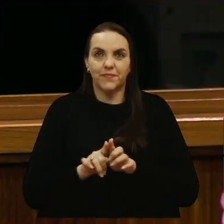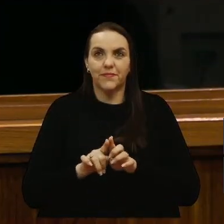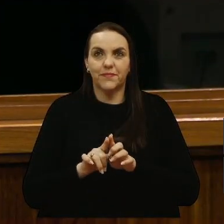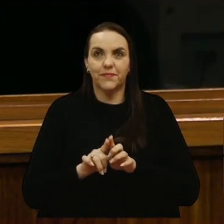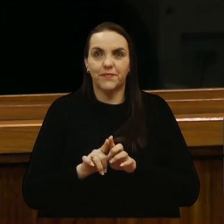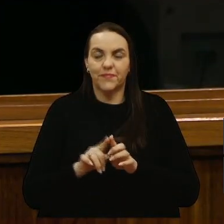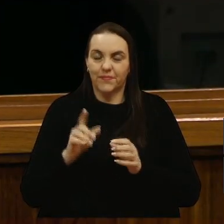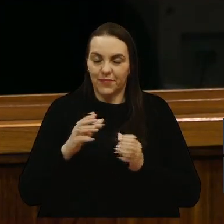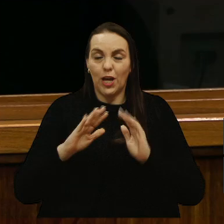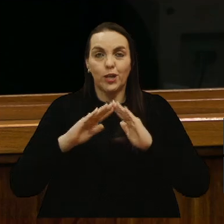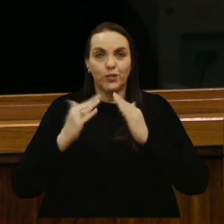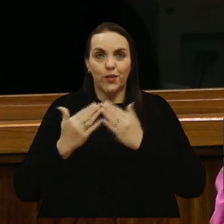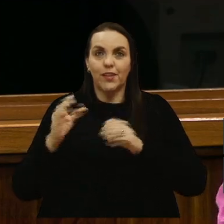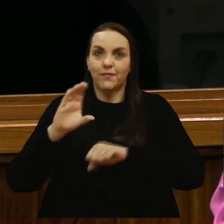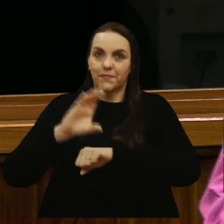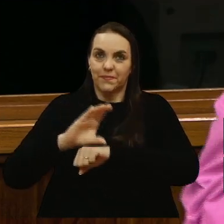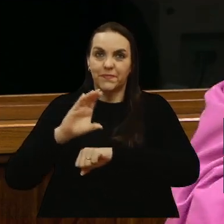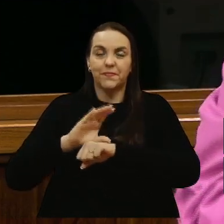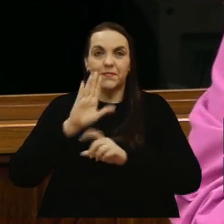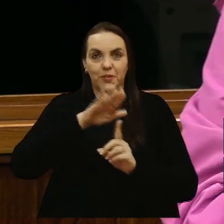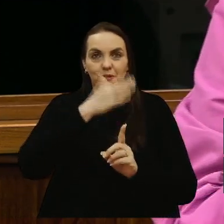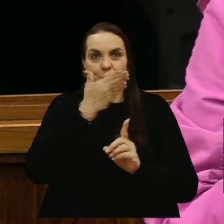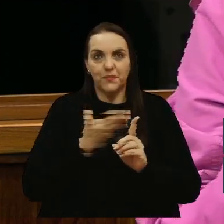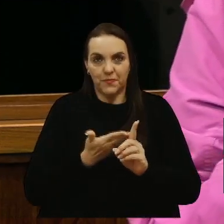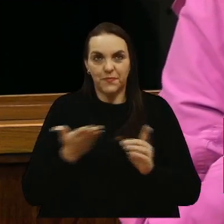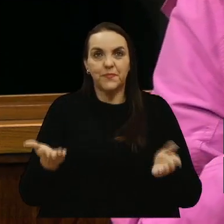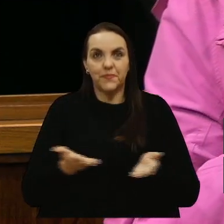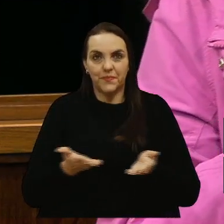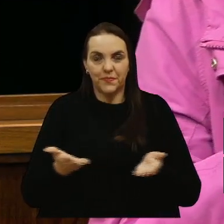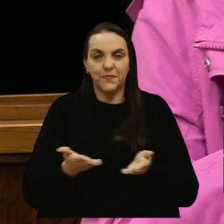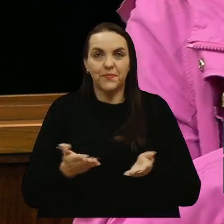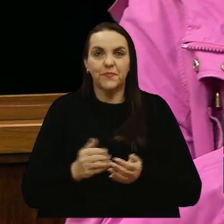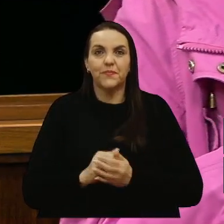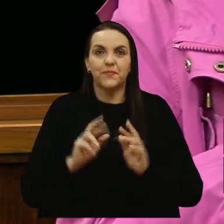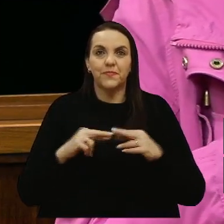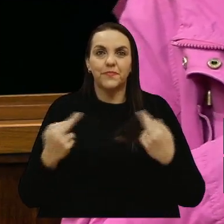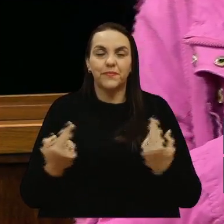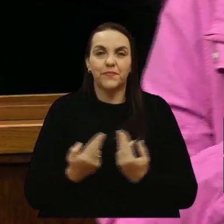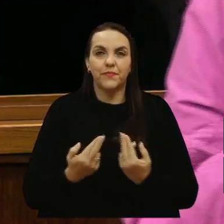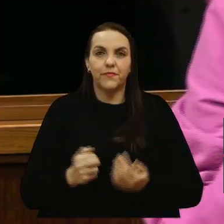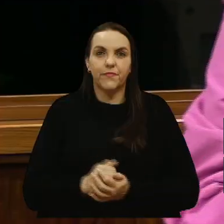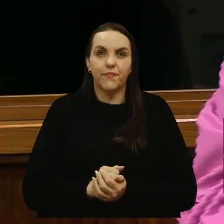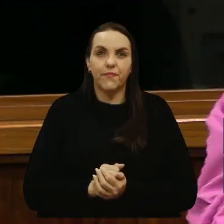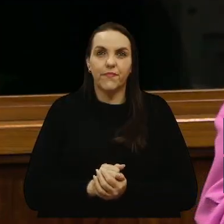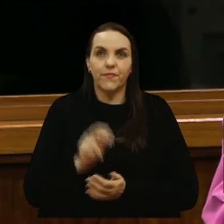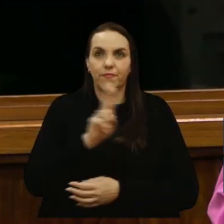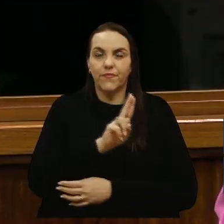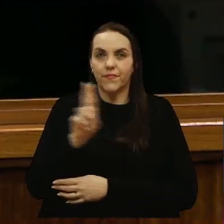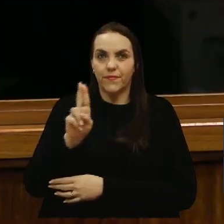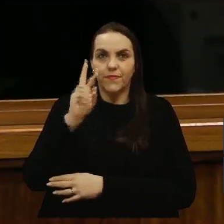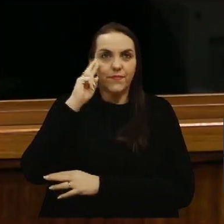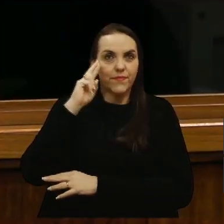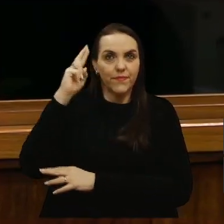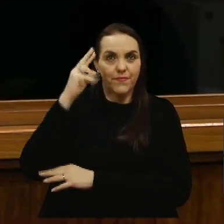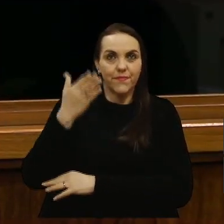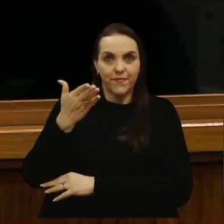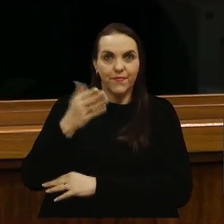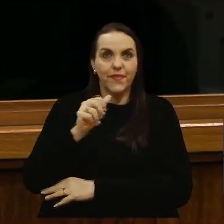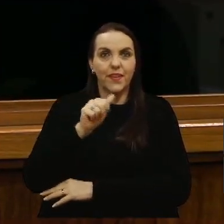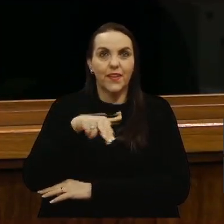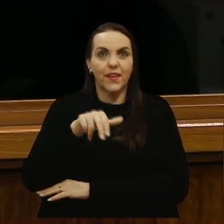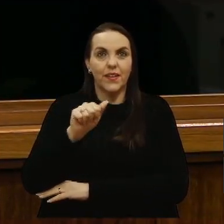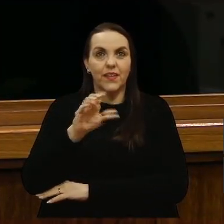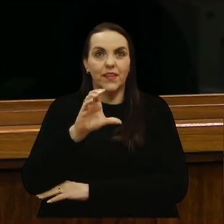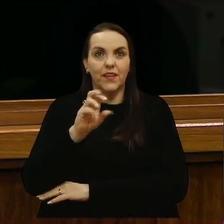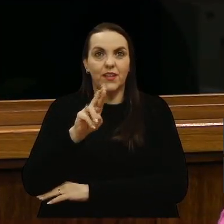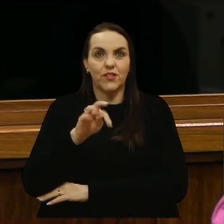Escola CETEC, que vai ser homenageada hoje nessa nossa sessão, em nome da diretora Ana